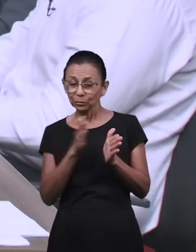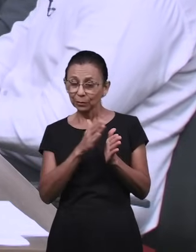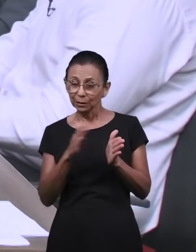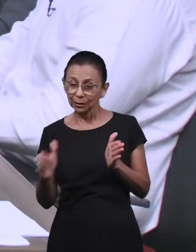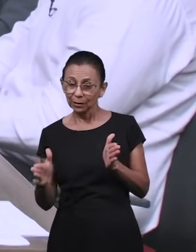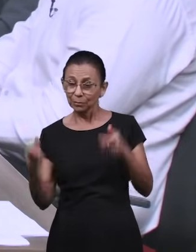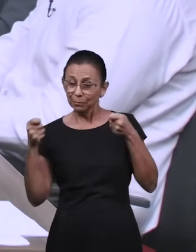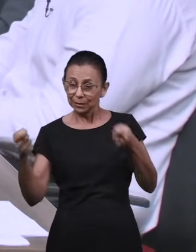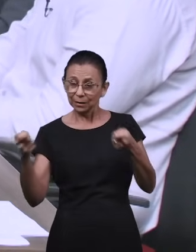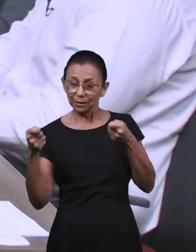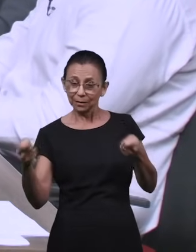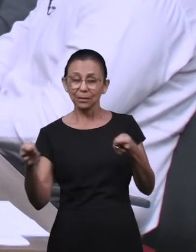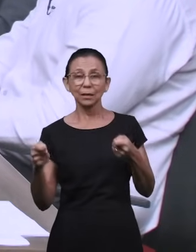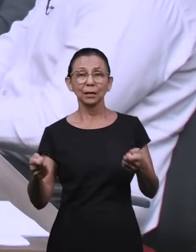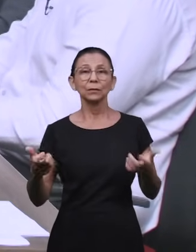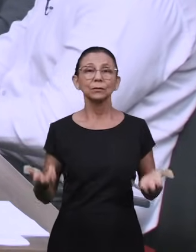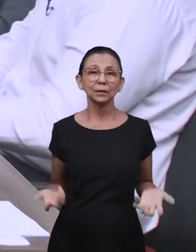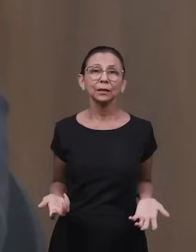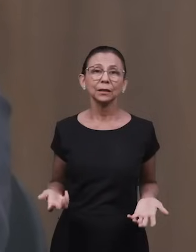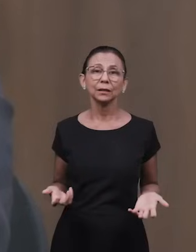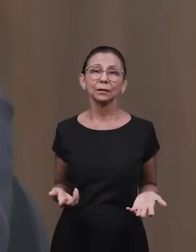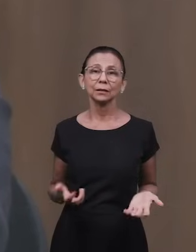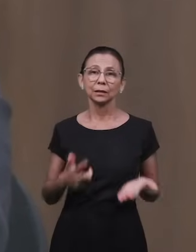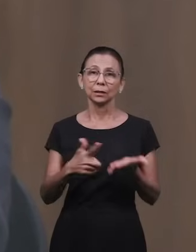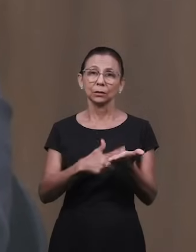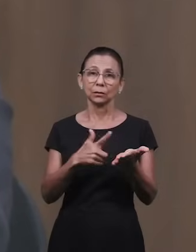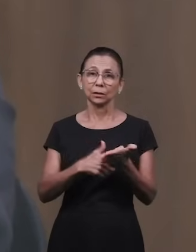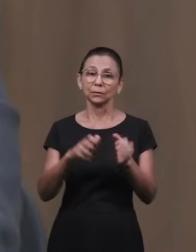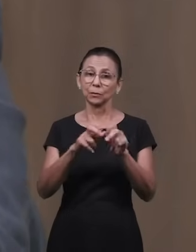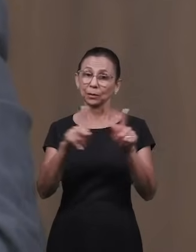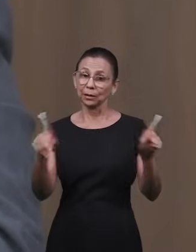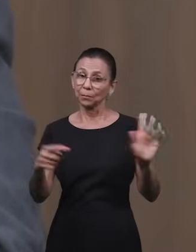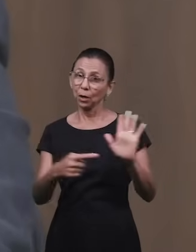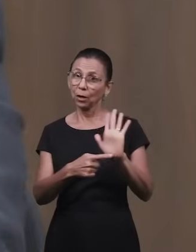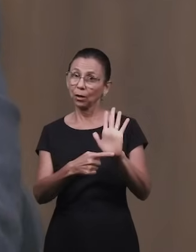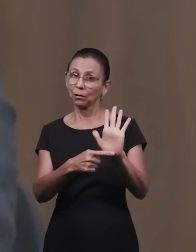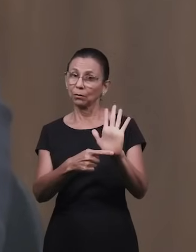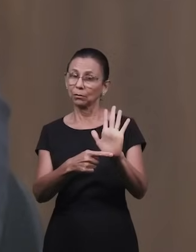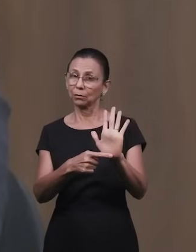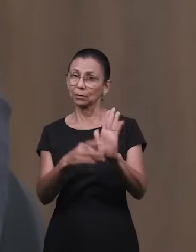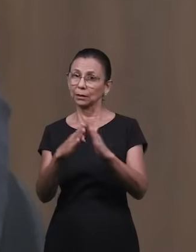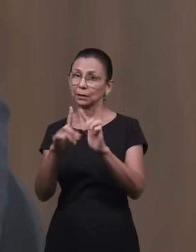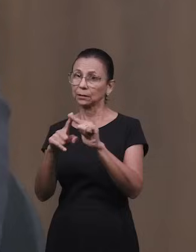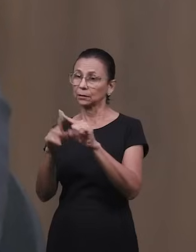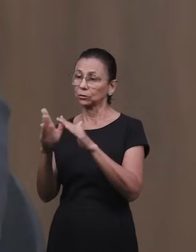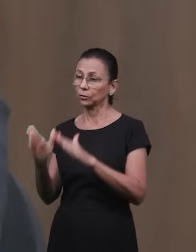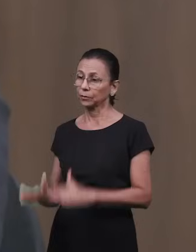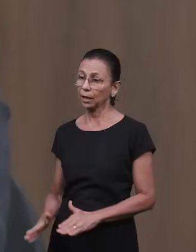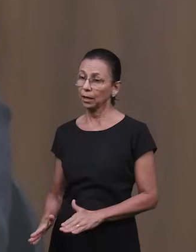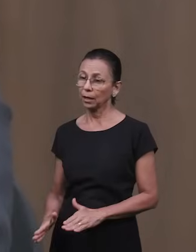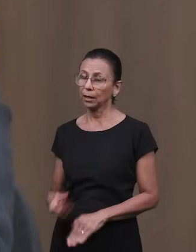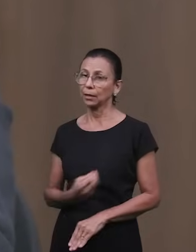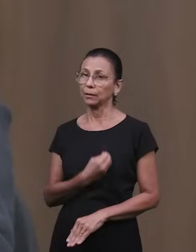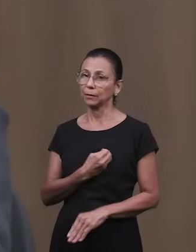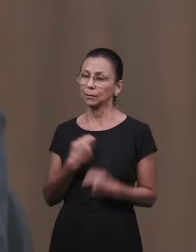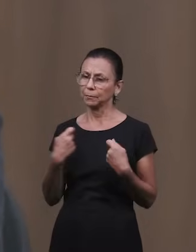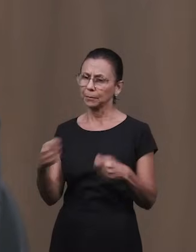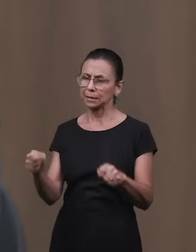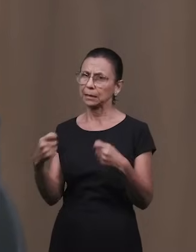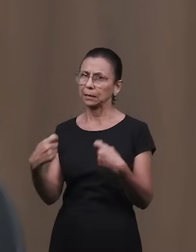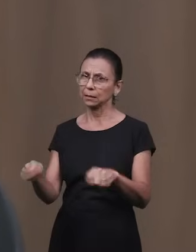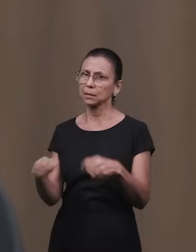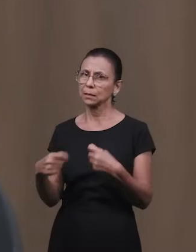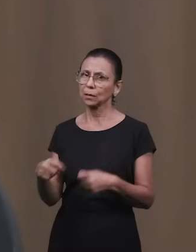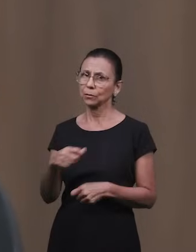igreja profética. E está lá no livro de Apocalipse, sofrereis uma perseguição de 10 dias. E essas são as 10